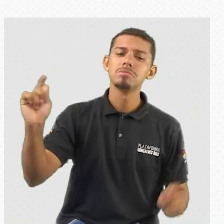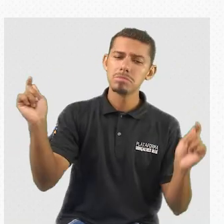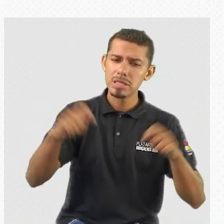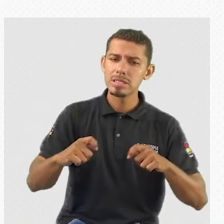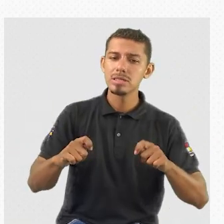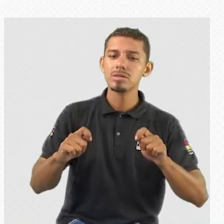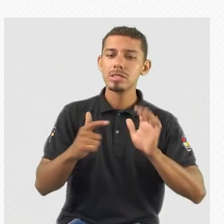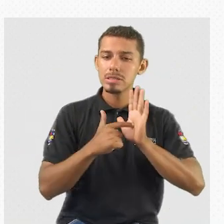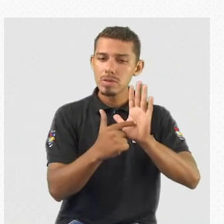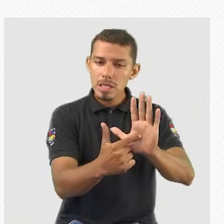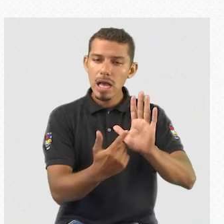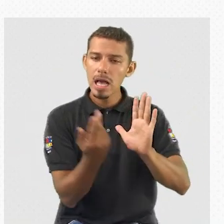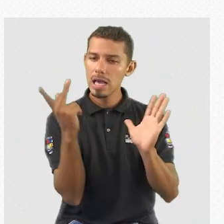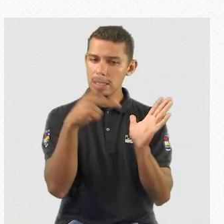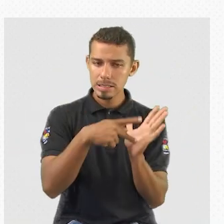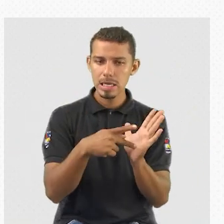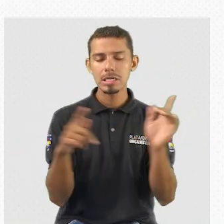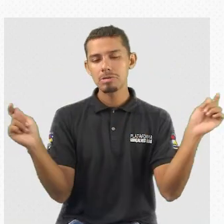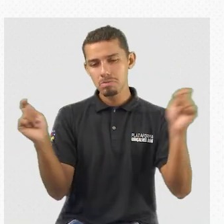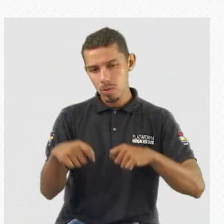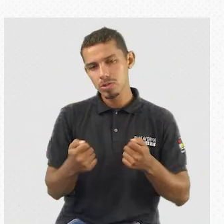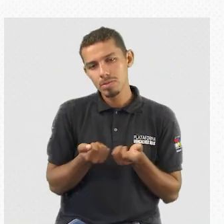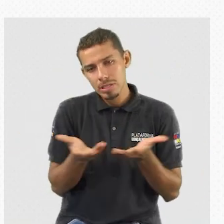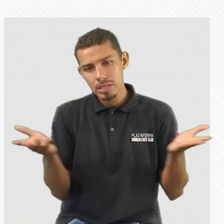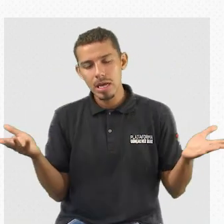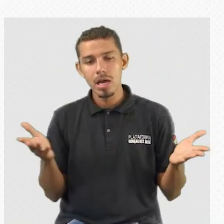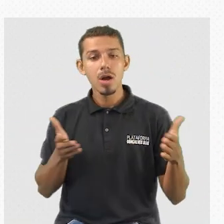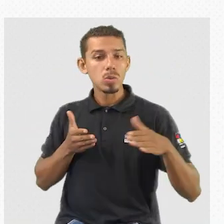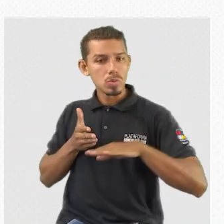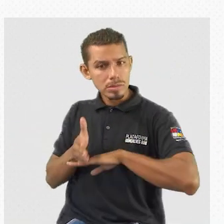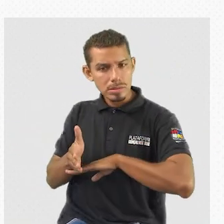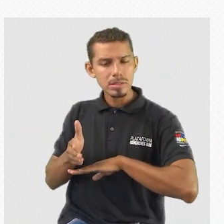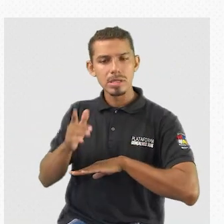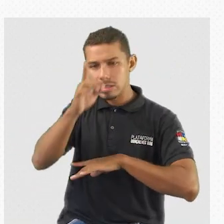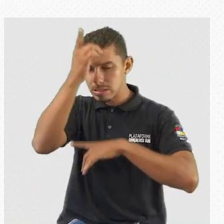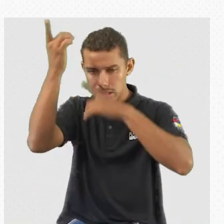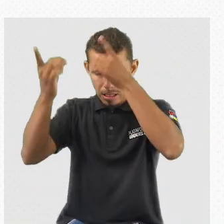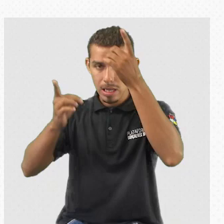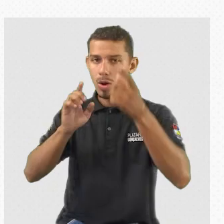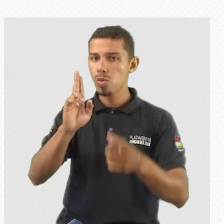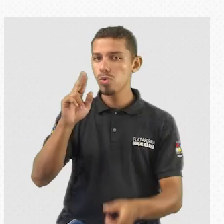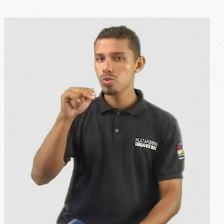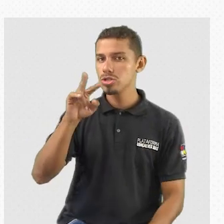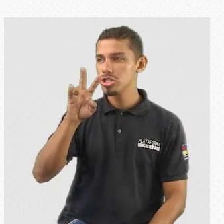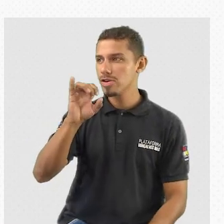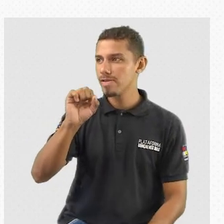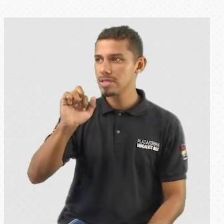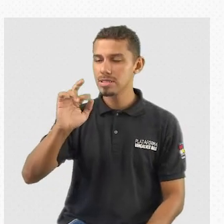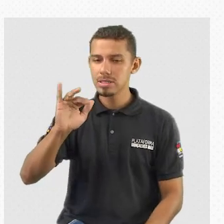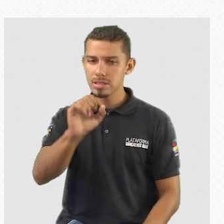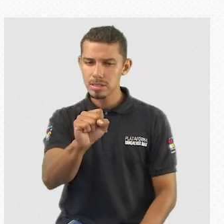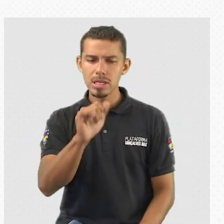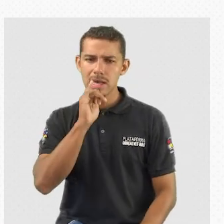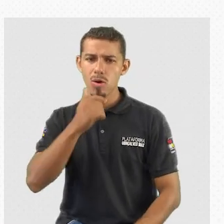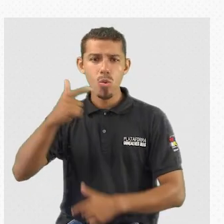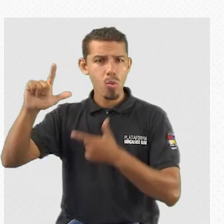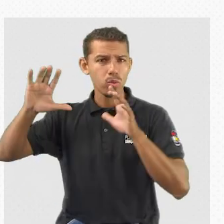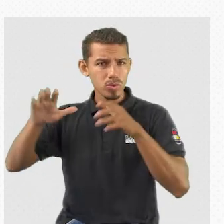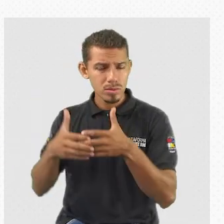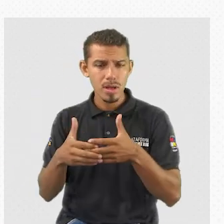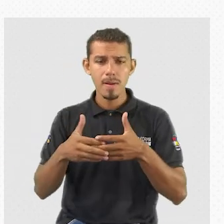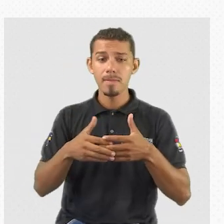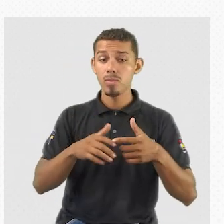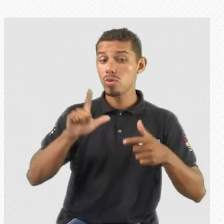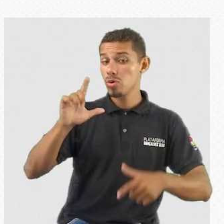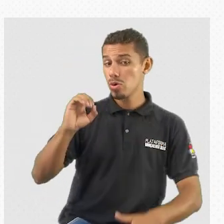deveria espelhar a realidade e possibilitar o acesso às ideias universais. Já em outros autores modernos,